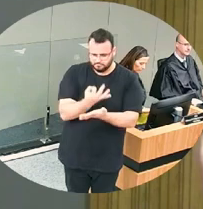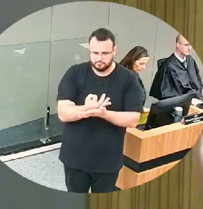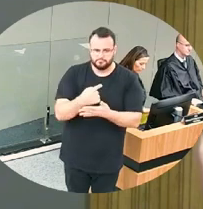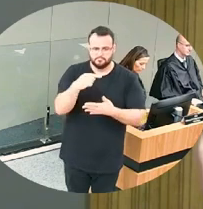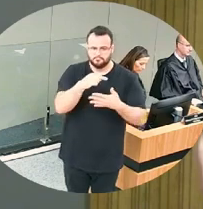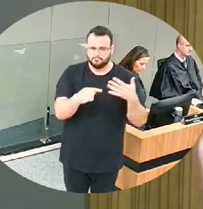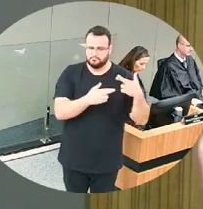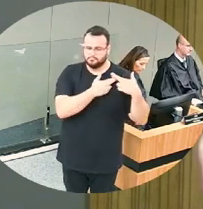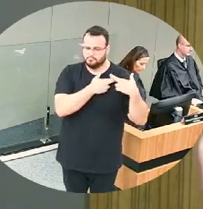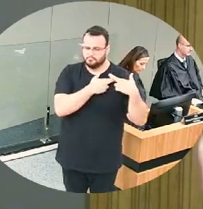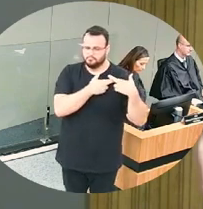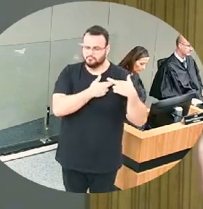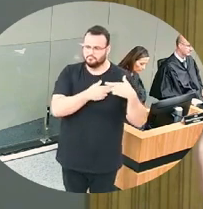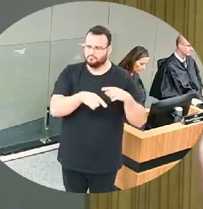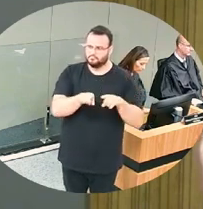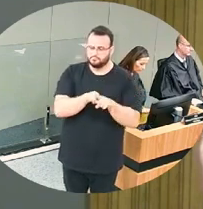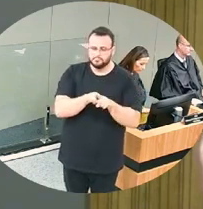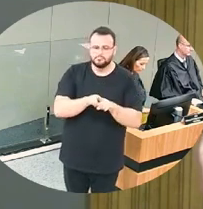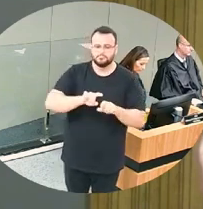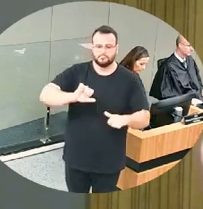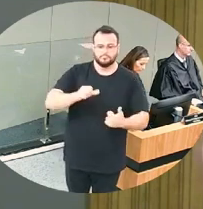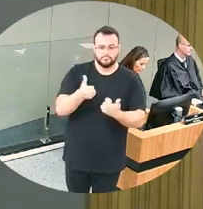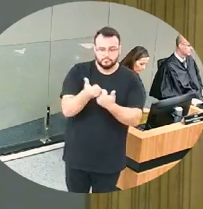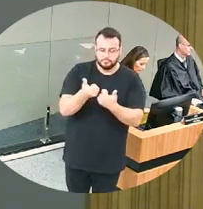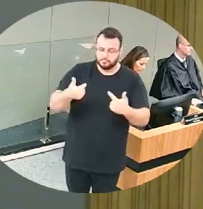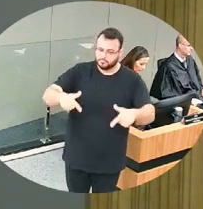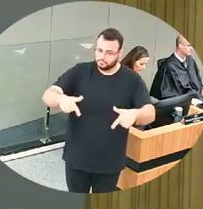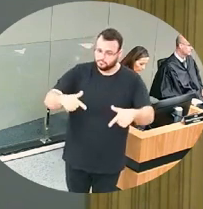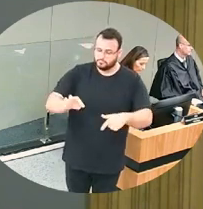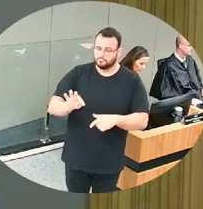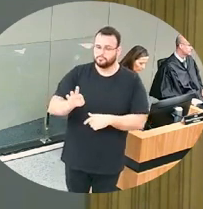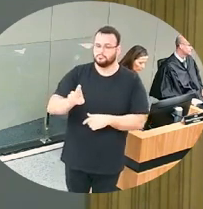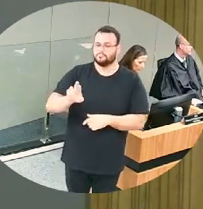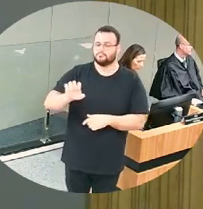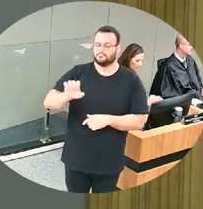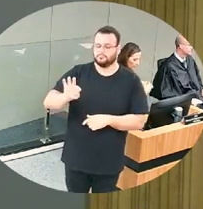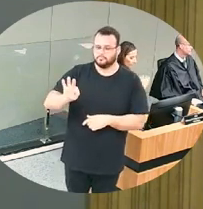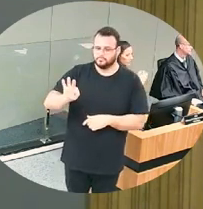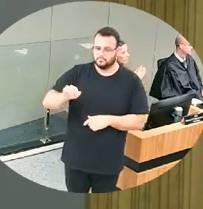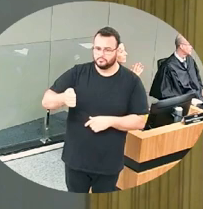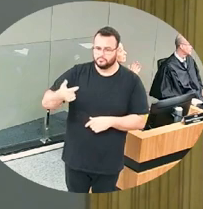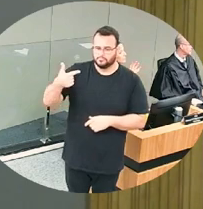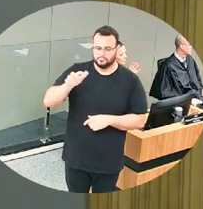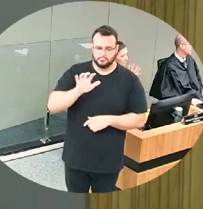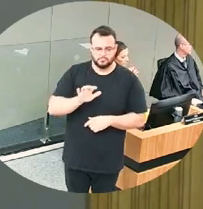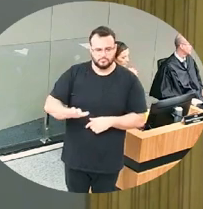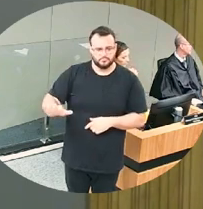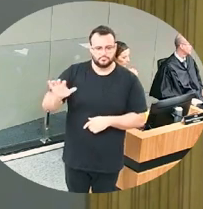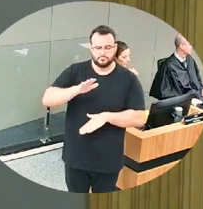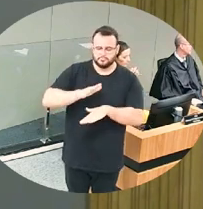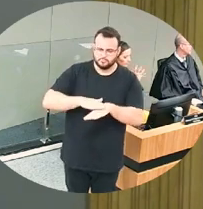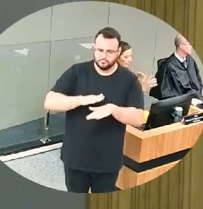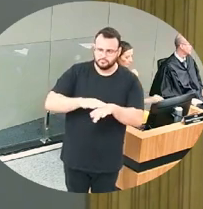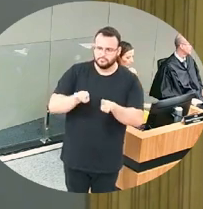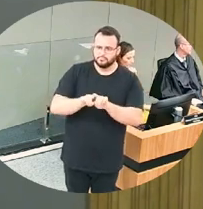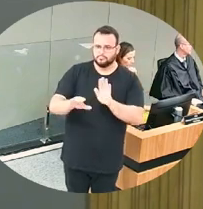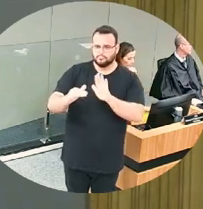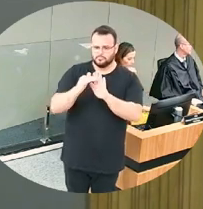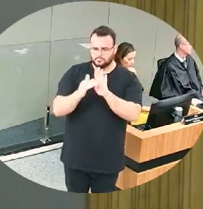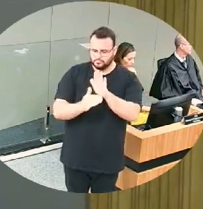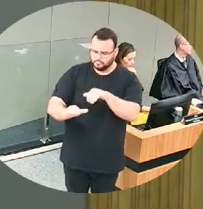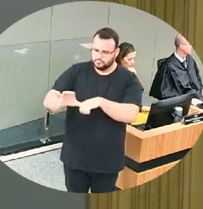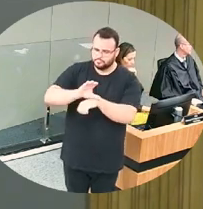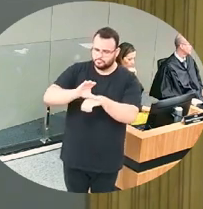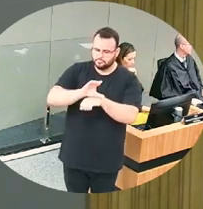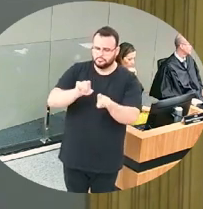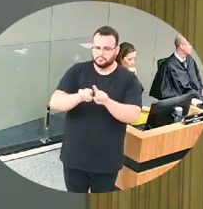cargo de ouvidor substituto do Tribunal Regional do Trabalho da 12ª região cumprindo e fazendo cumprir a